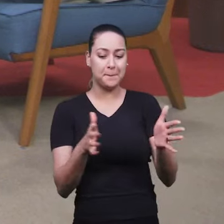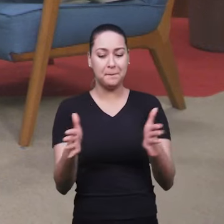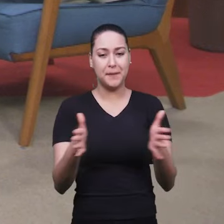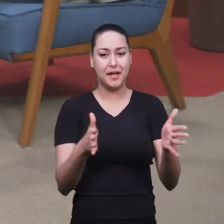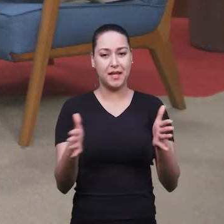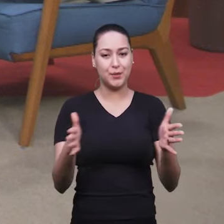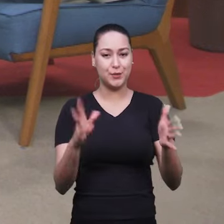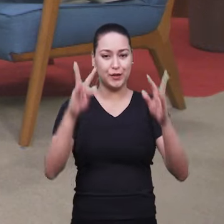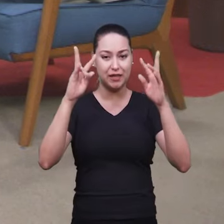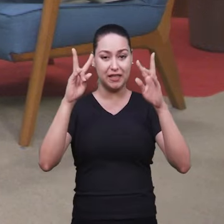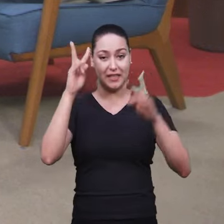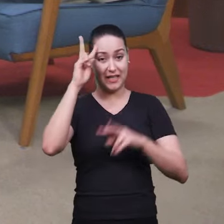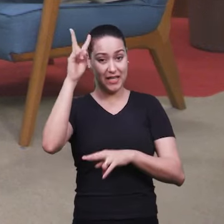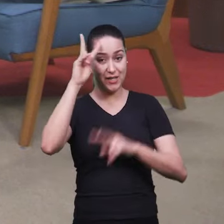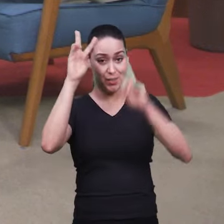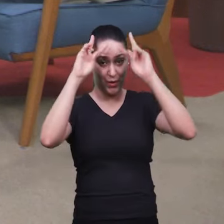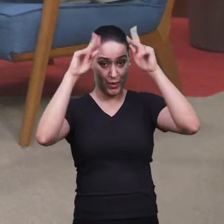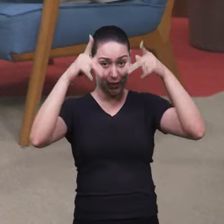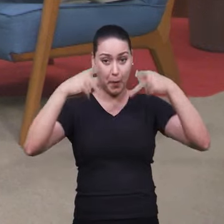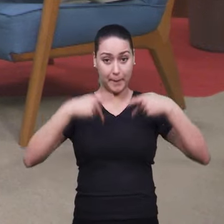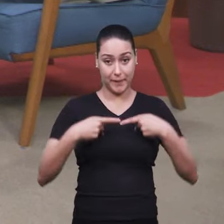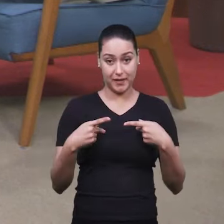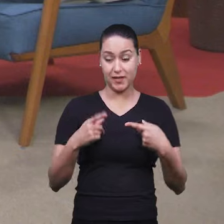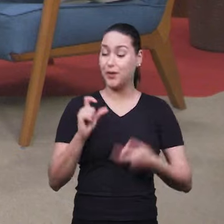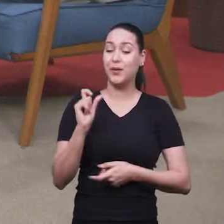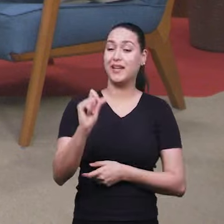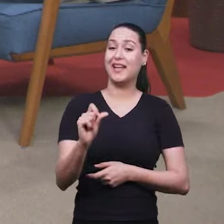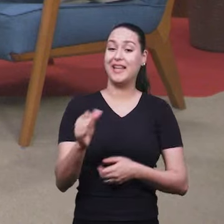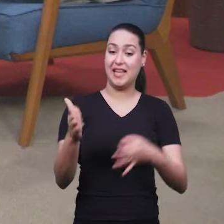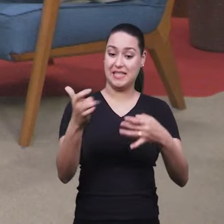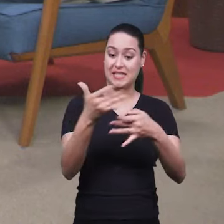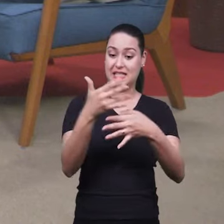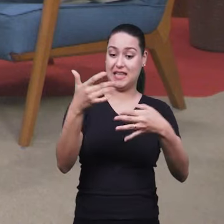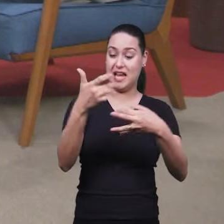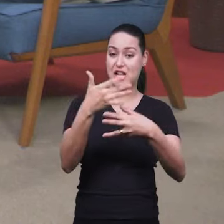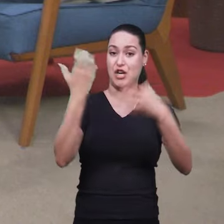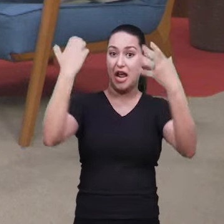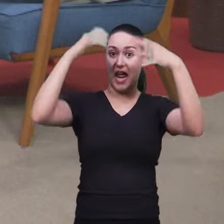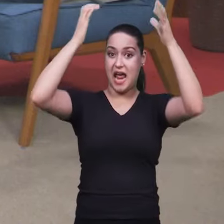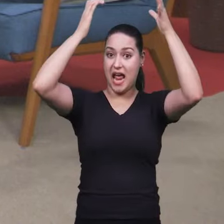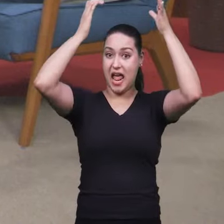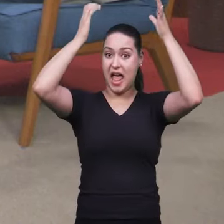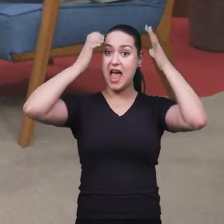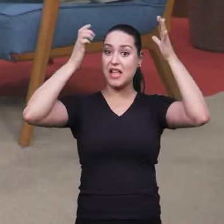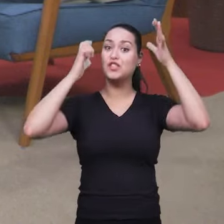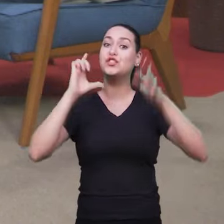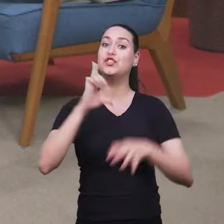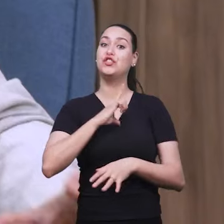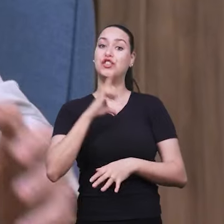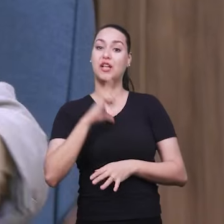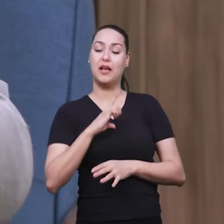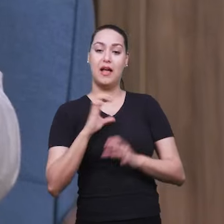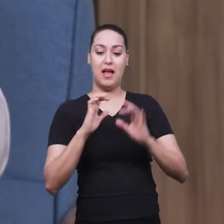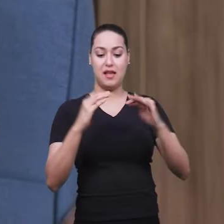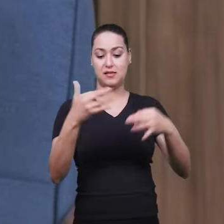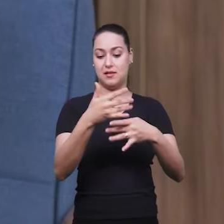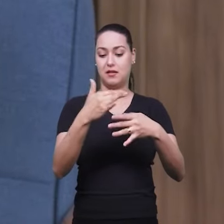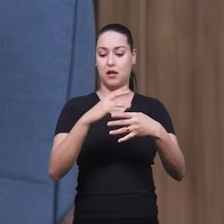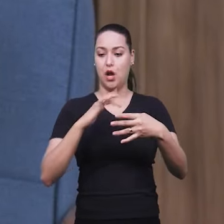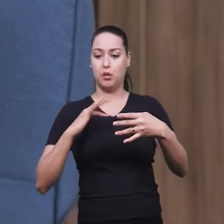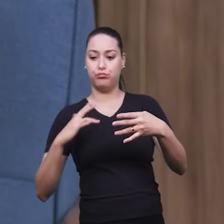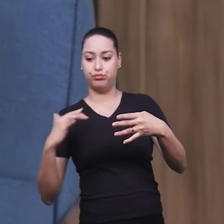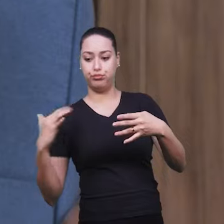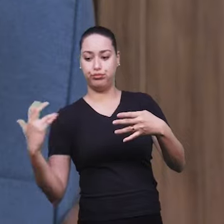período da história da humanidade, né, em que as cidades eram cidades-reinos, né? Você tinha a